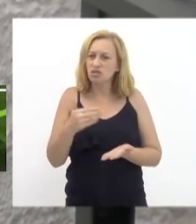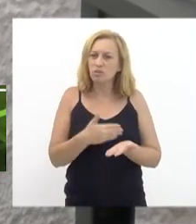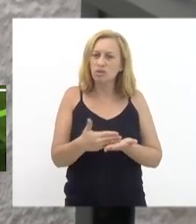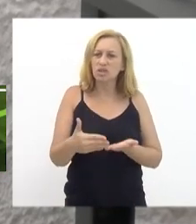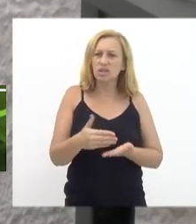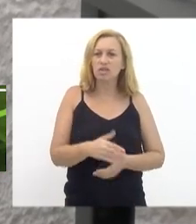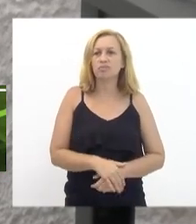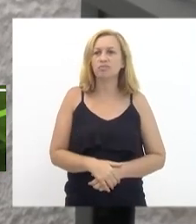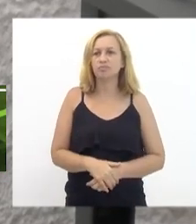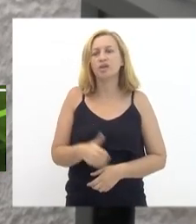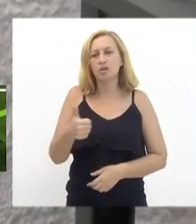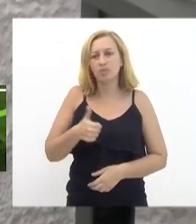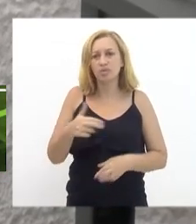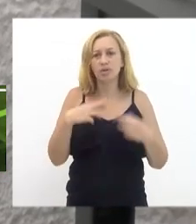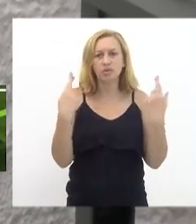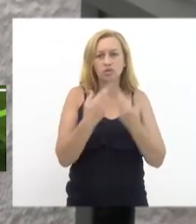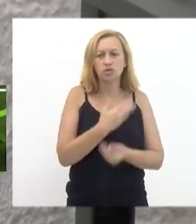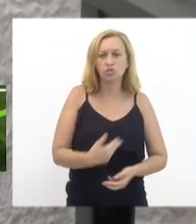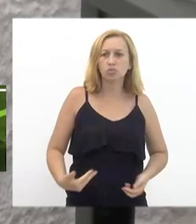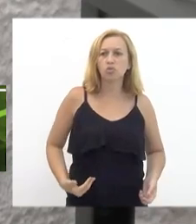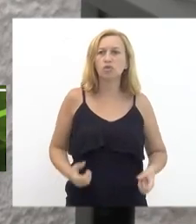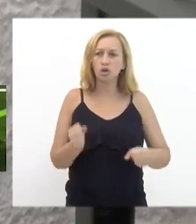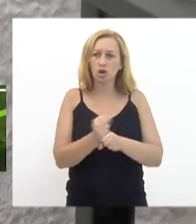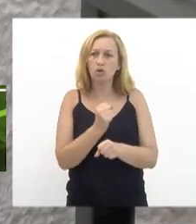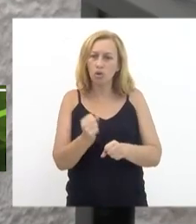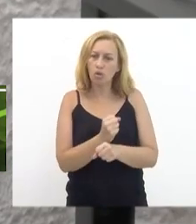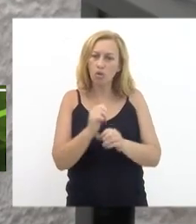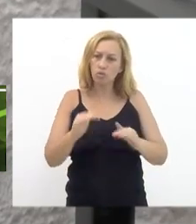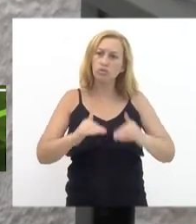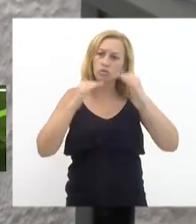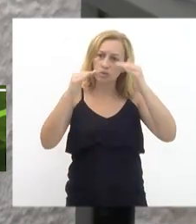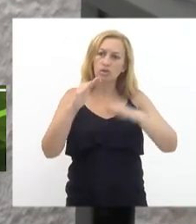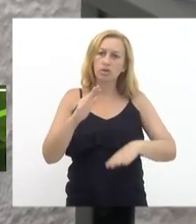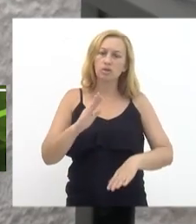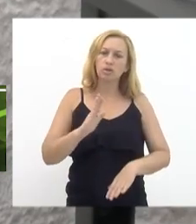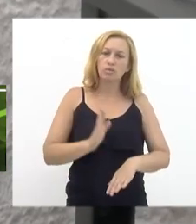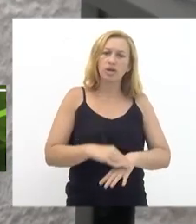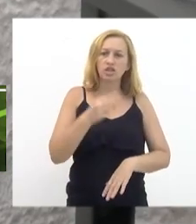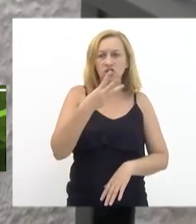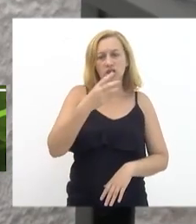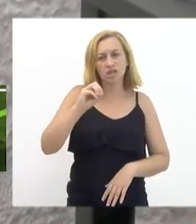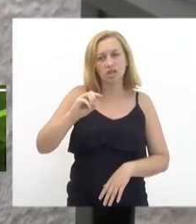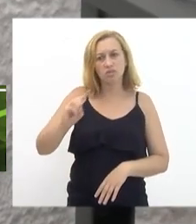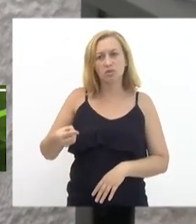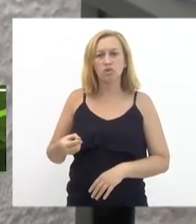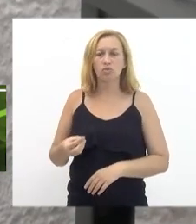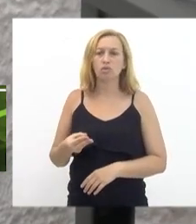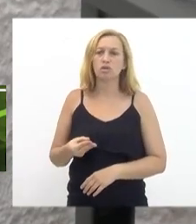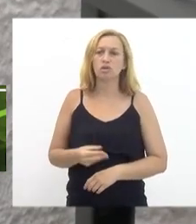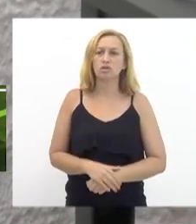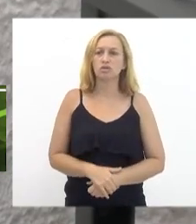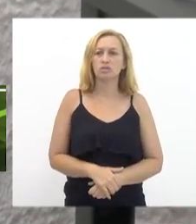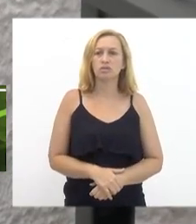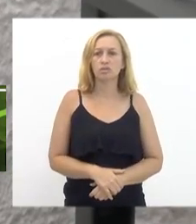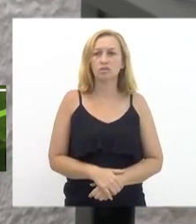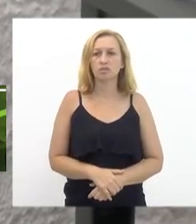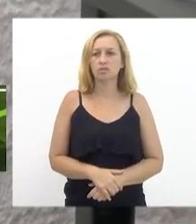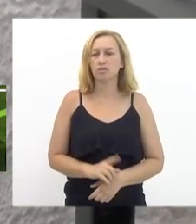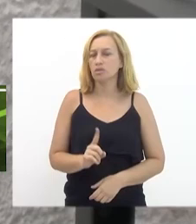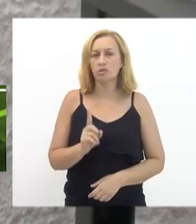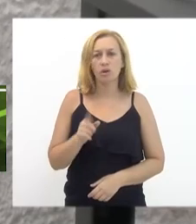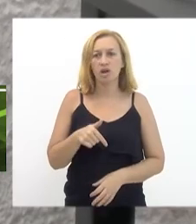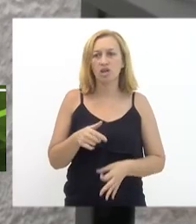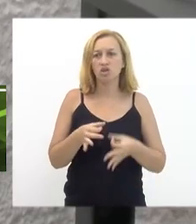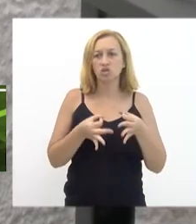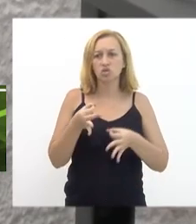mercado primeiro tem que fazer hoje essa pública porque é uma obra superior a 300 melhor Ah e não era